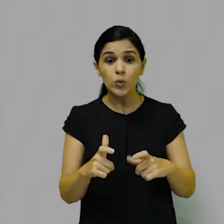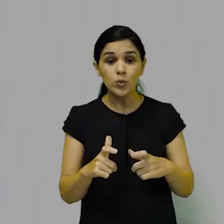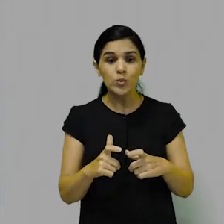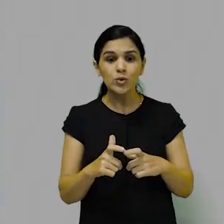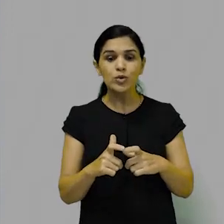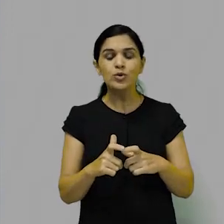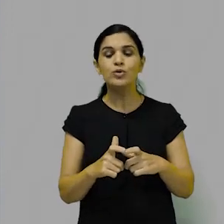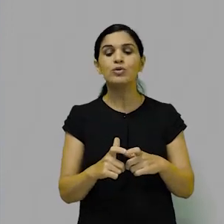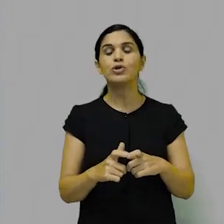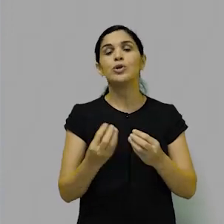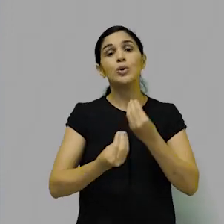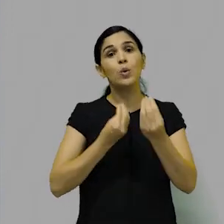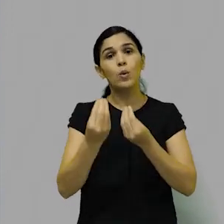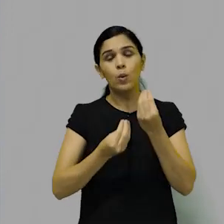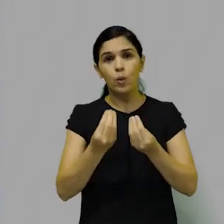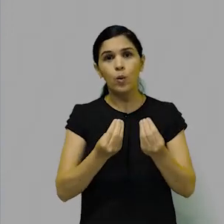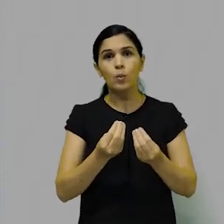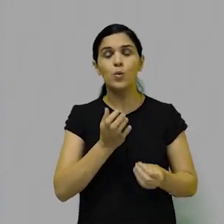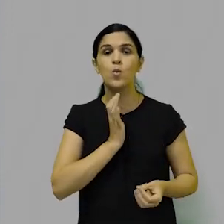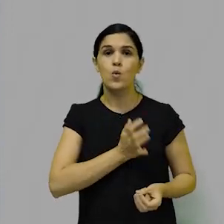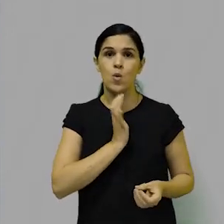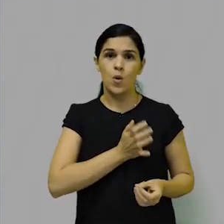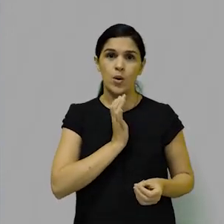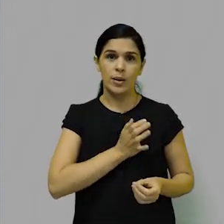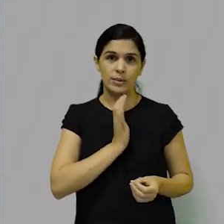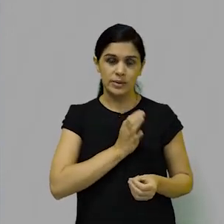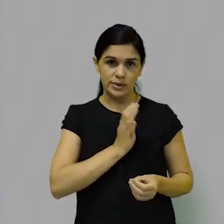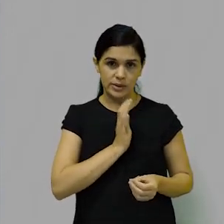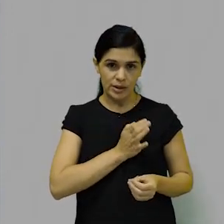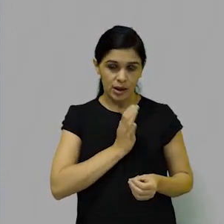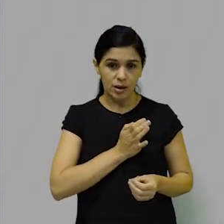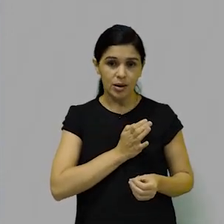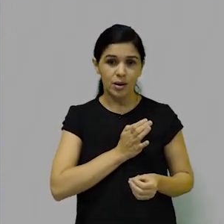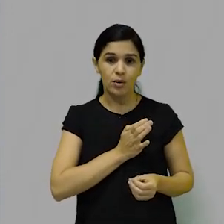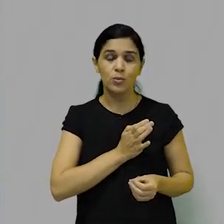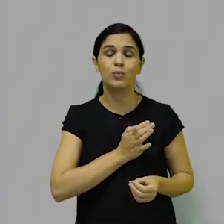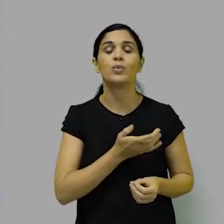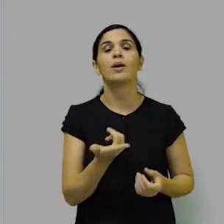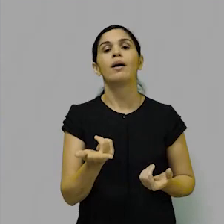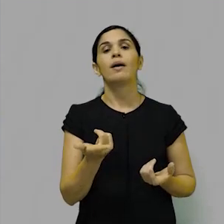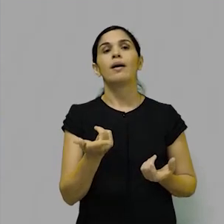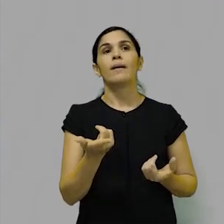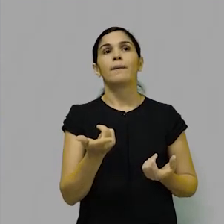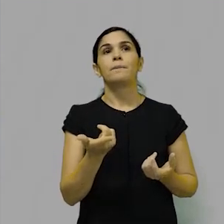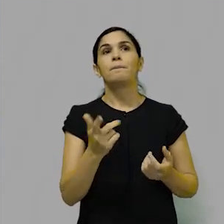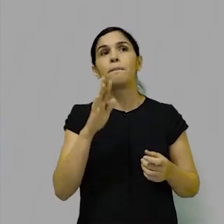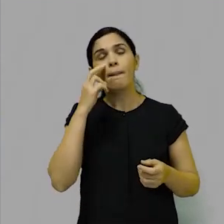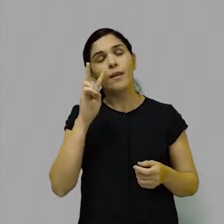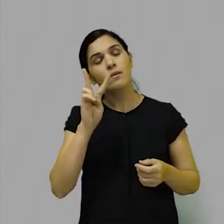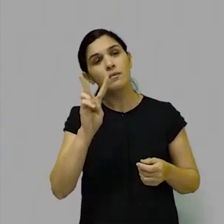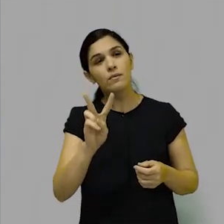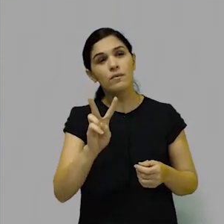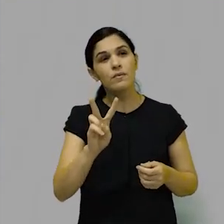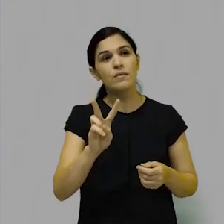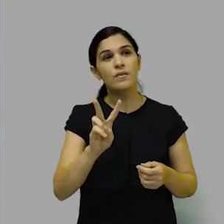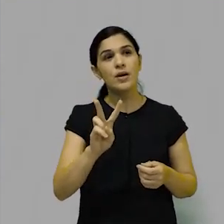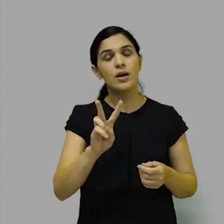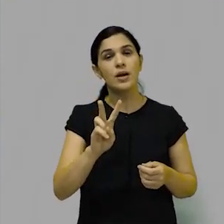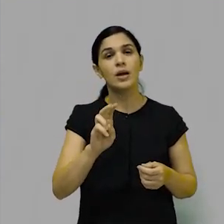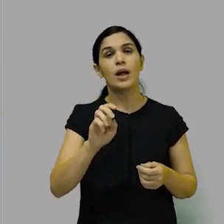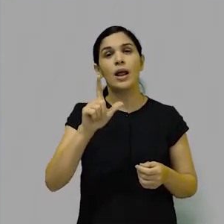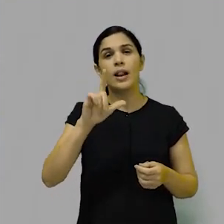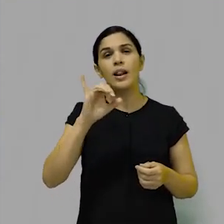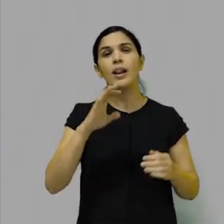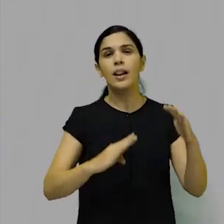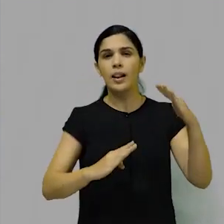ele tenha resultados, tá certo? Então, existem algumas zonas que a gente tem que saber qual é o limite, aonde esse estímulo vai